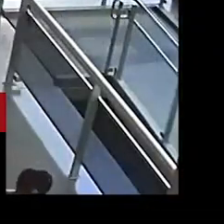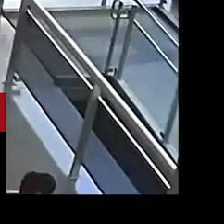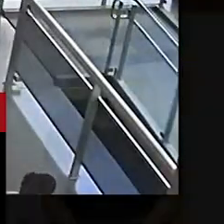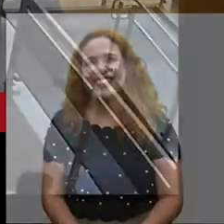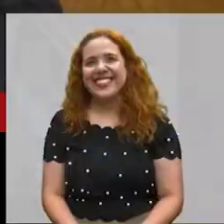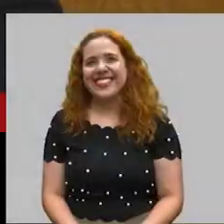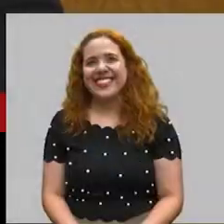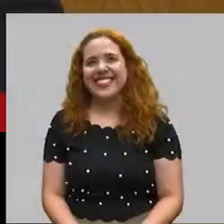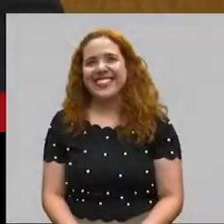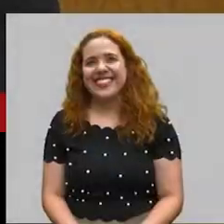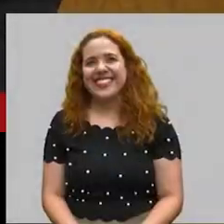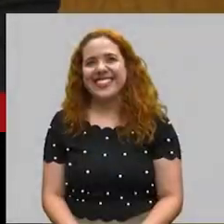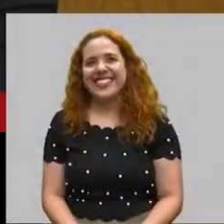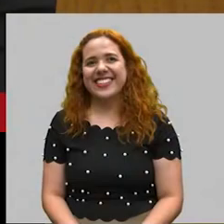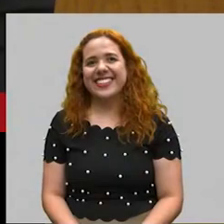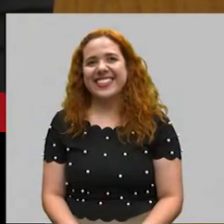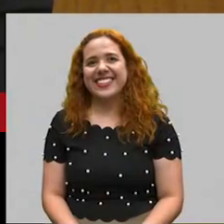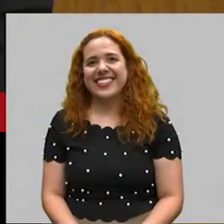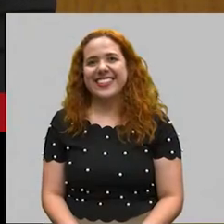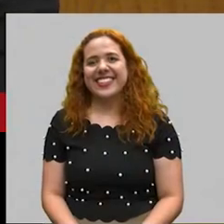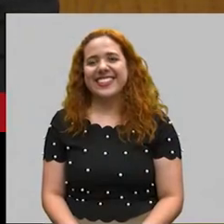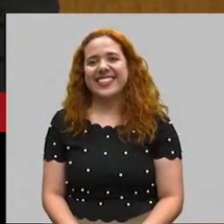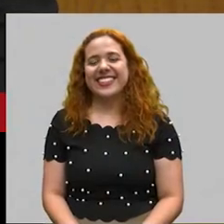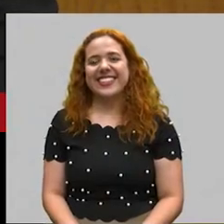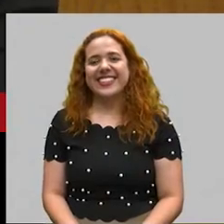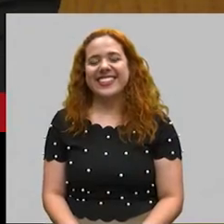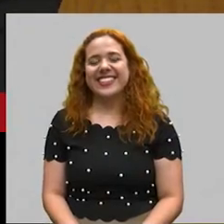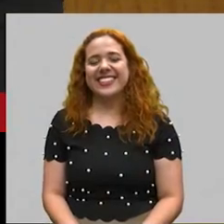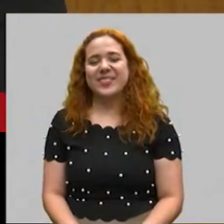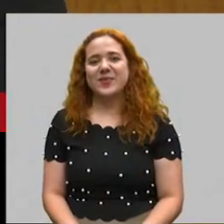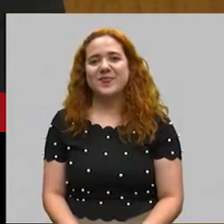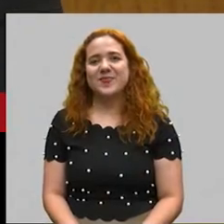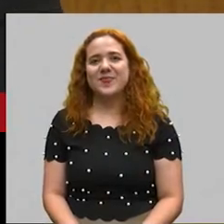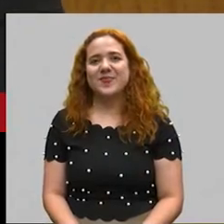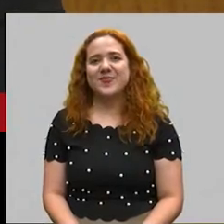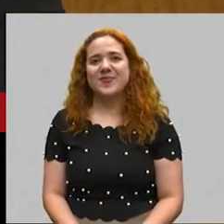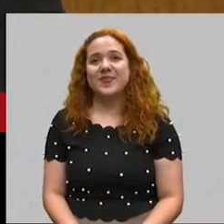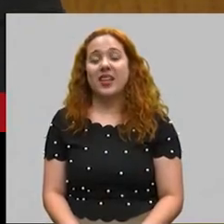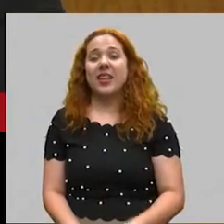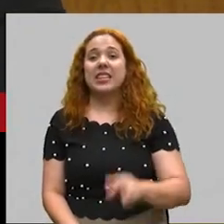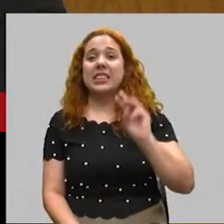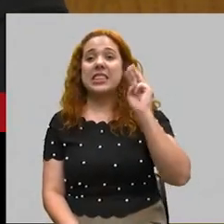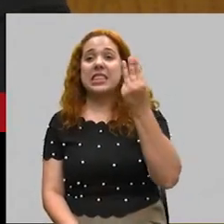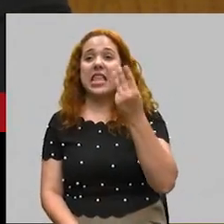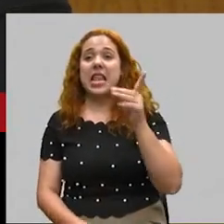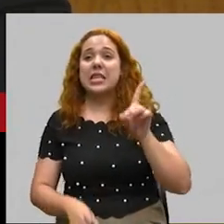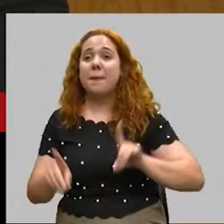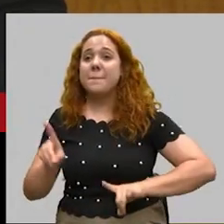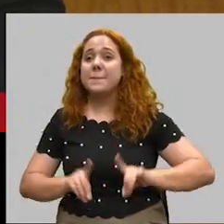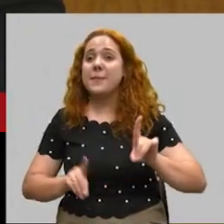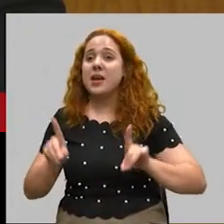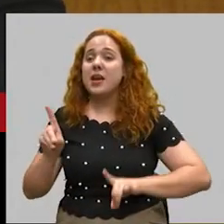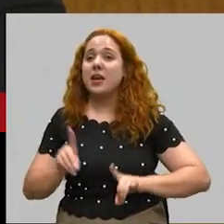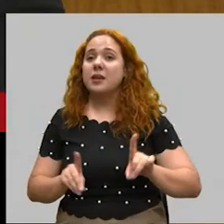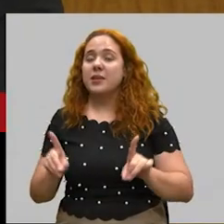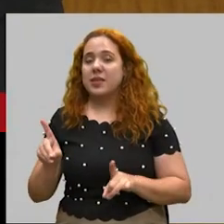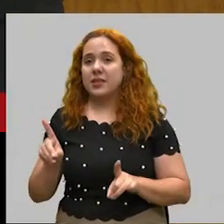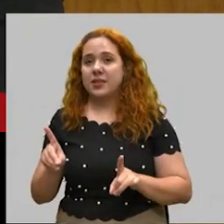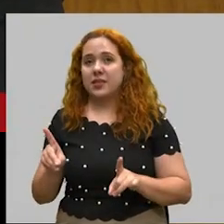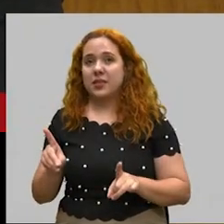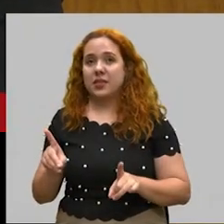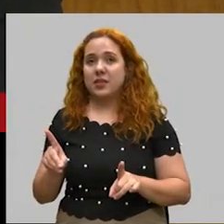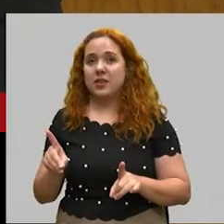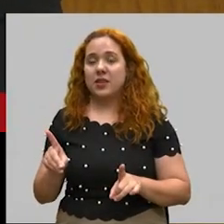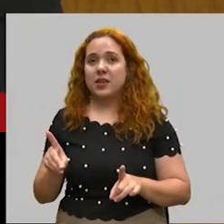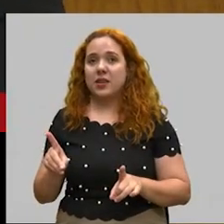o Chico Mendes sobreviveu e para encerrar a Tríade das três primas e primos que terminam